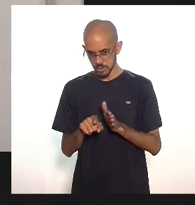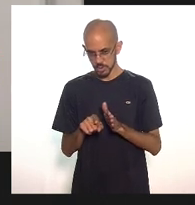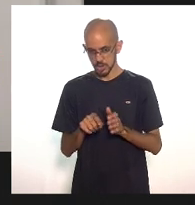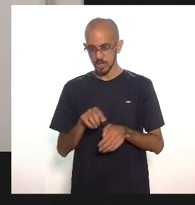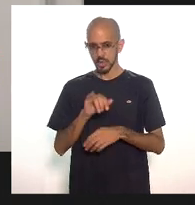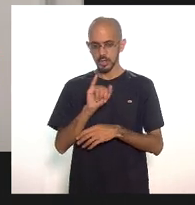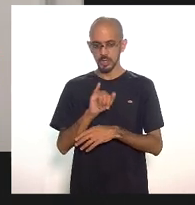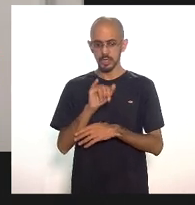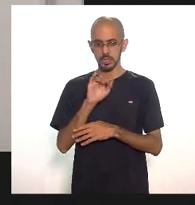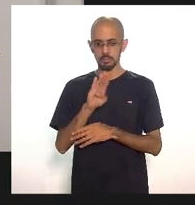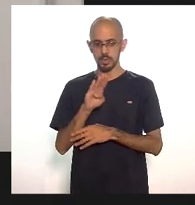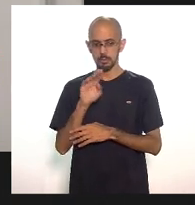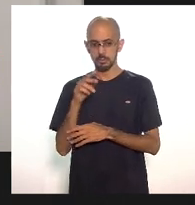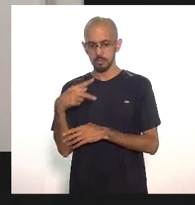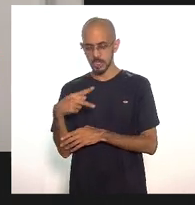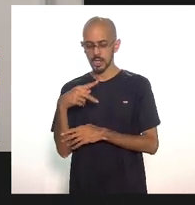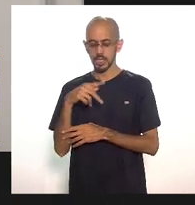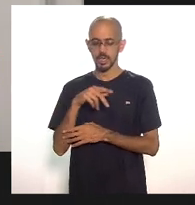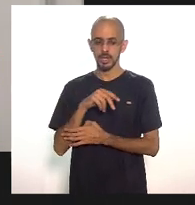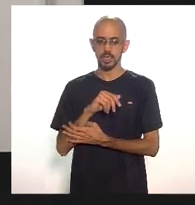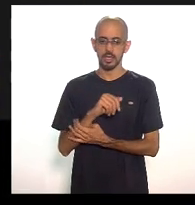IBP,